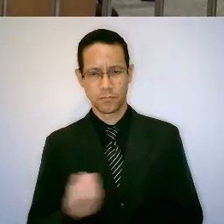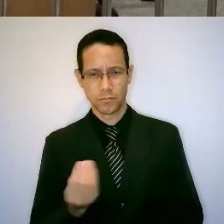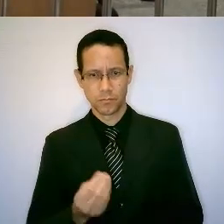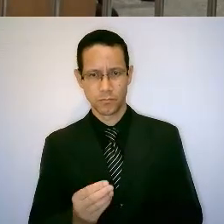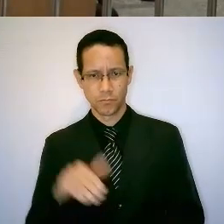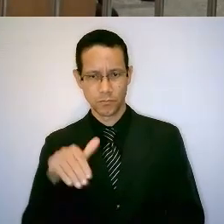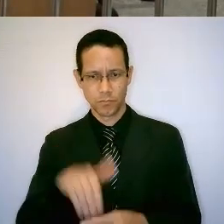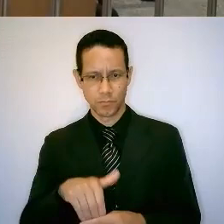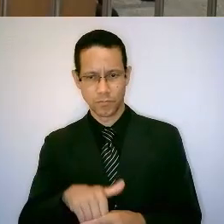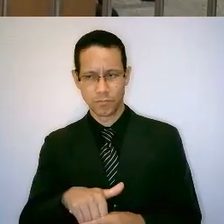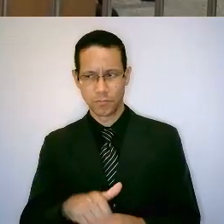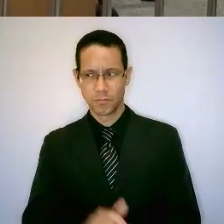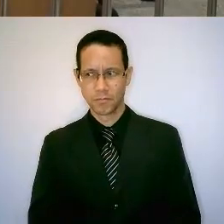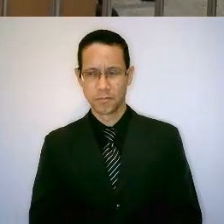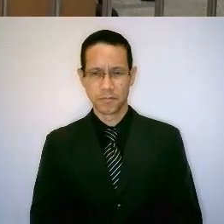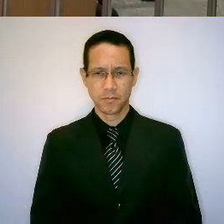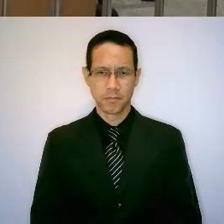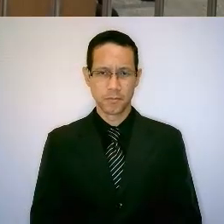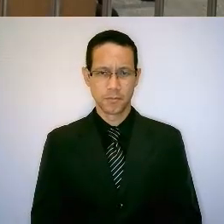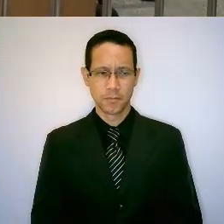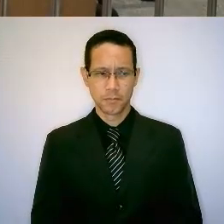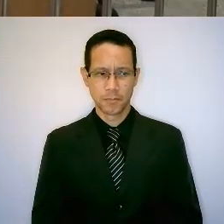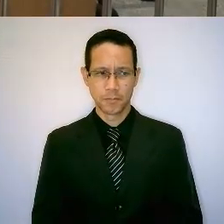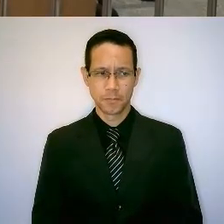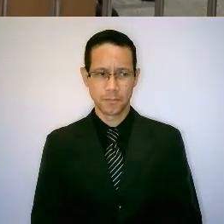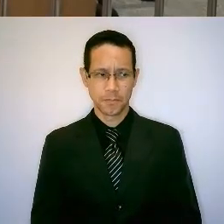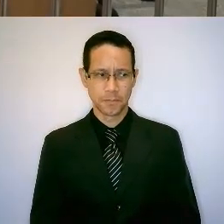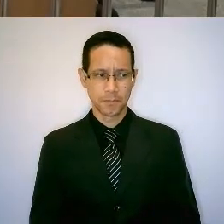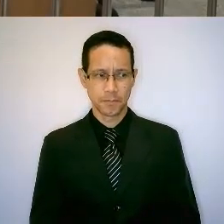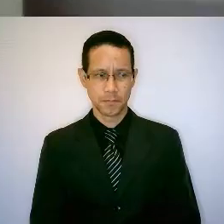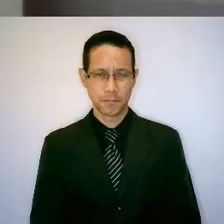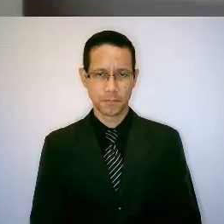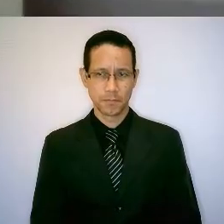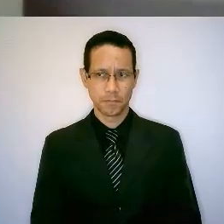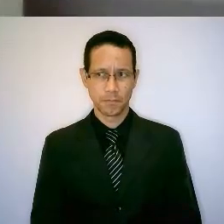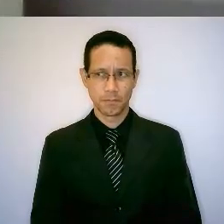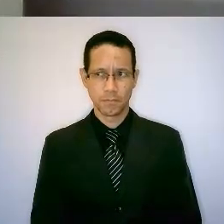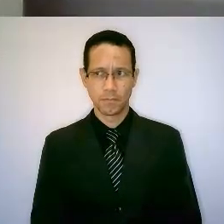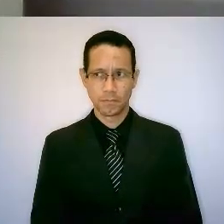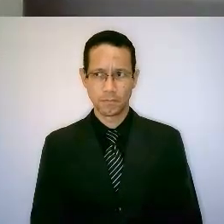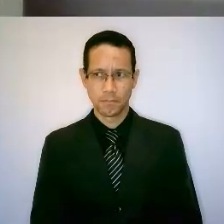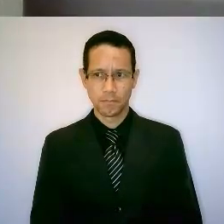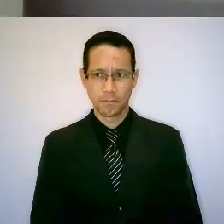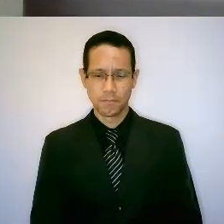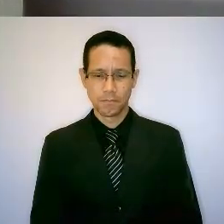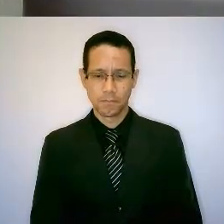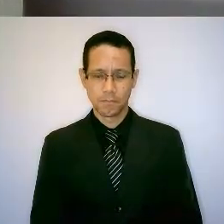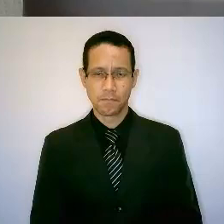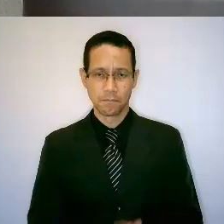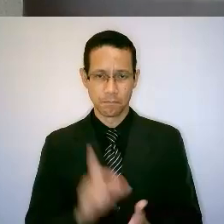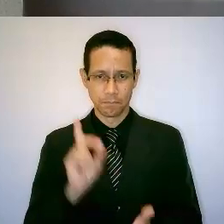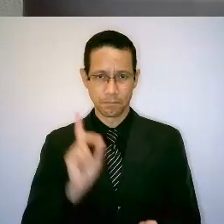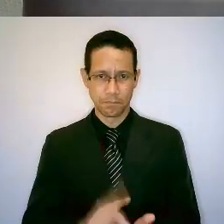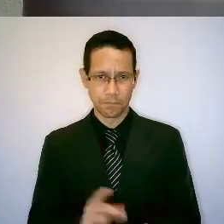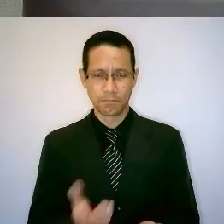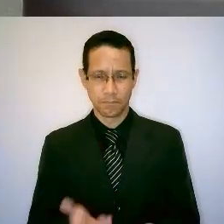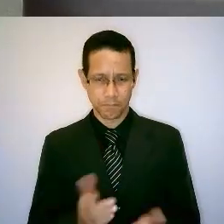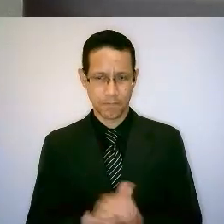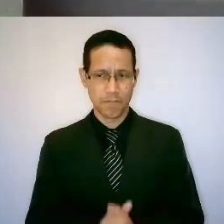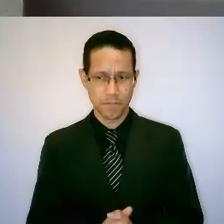Presidente na verdade a respeito de